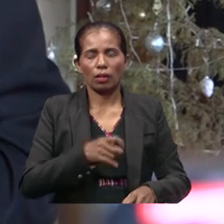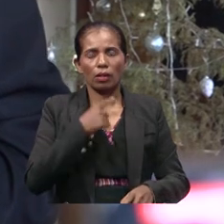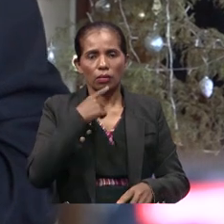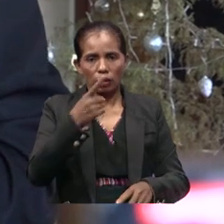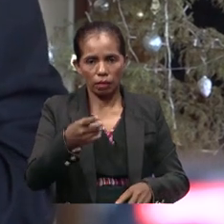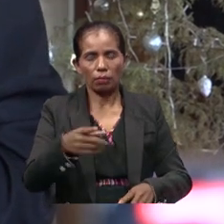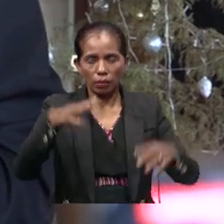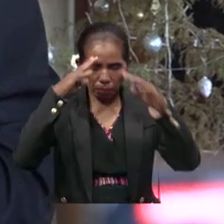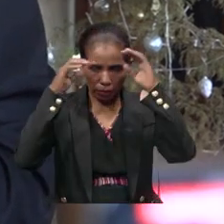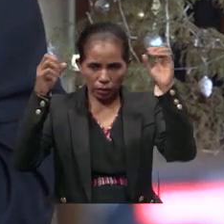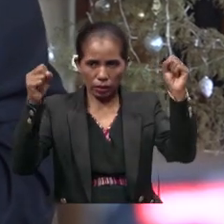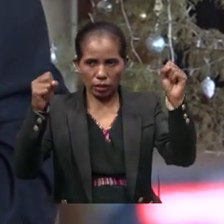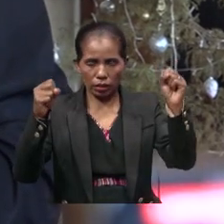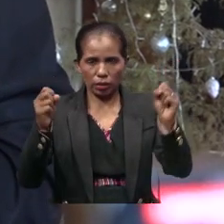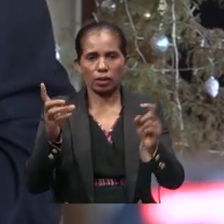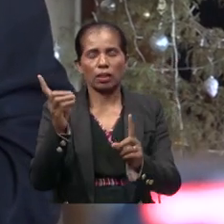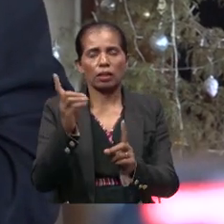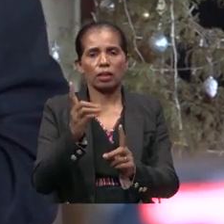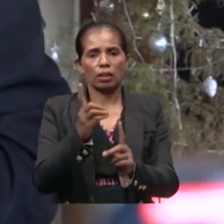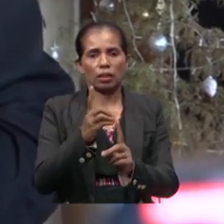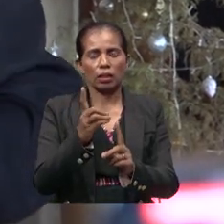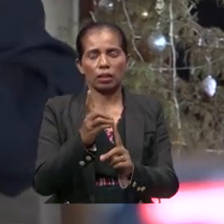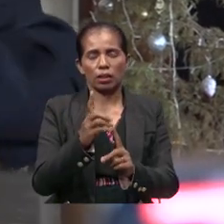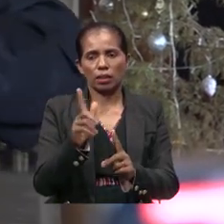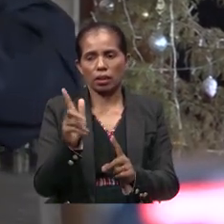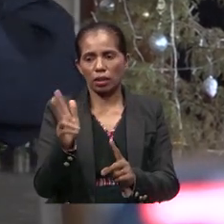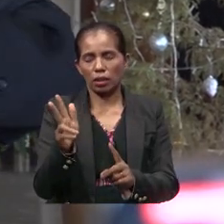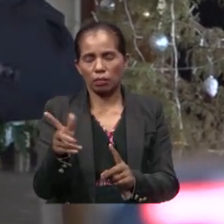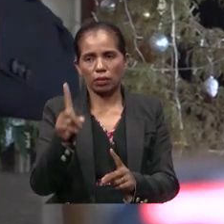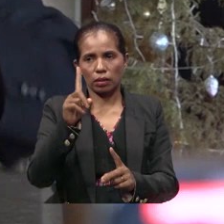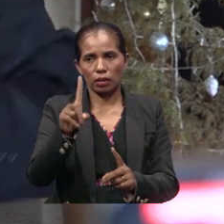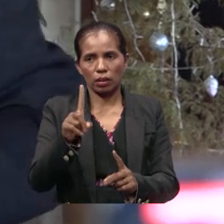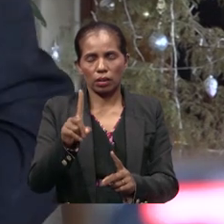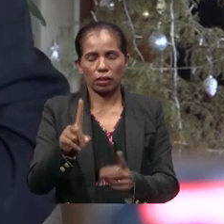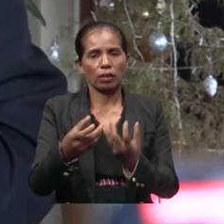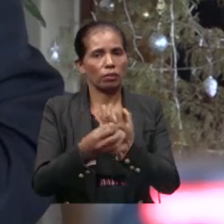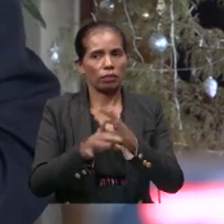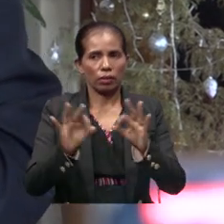presidente, e a dia 31, depois de livre dia